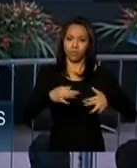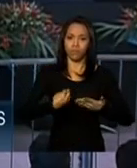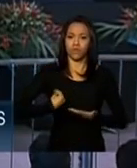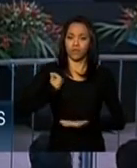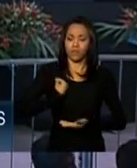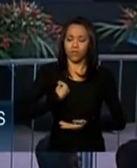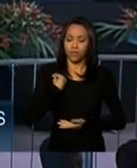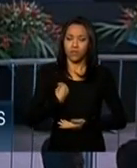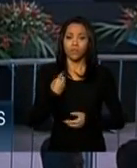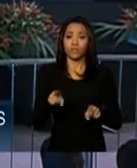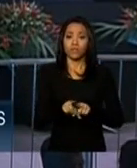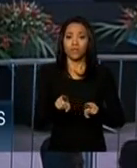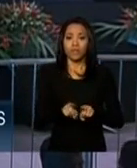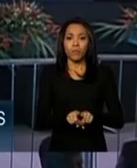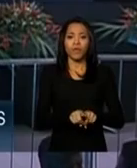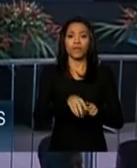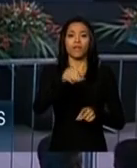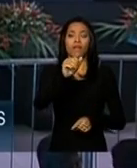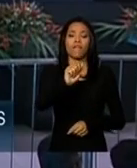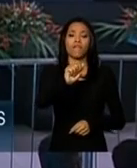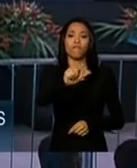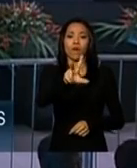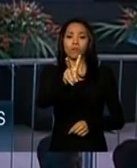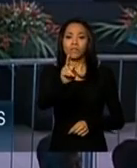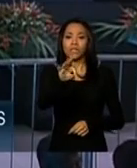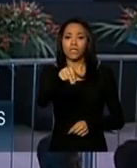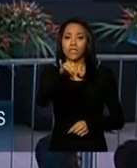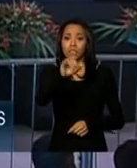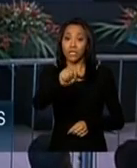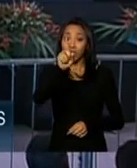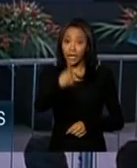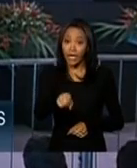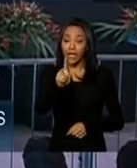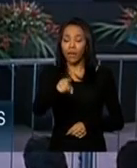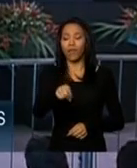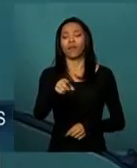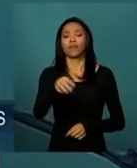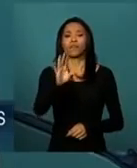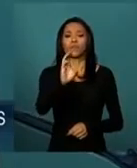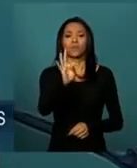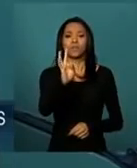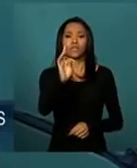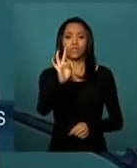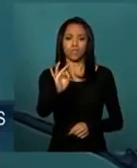Excelentíssima senhora Valtânia Alvarenga, presidenta do Tribunal de Contas do Estado do Piauí.